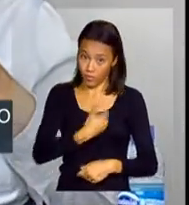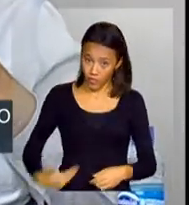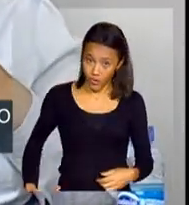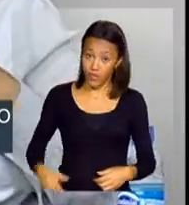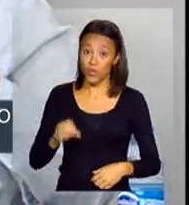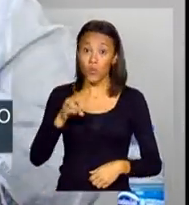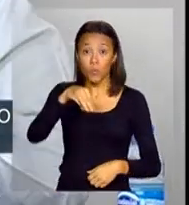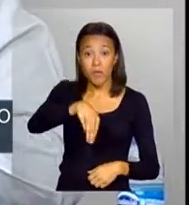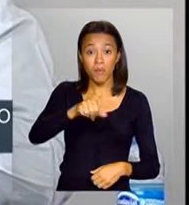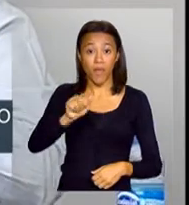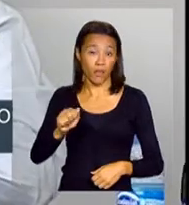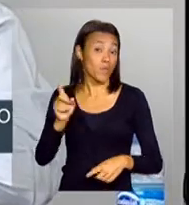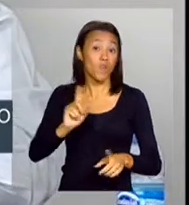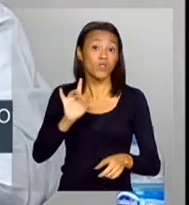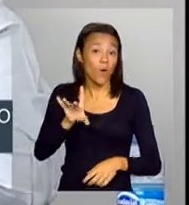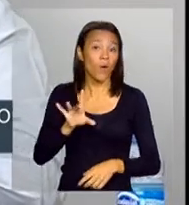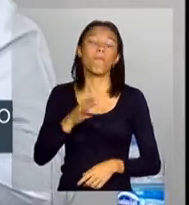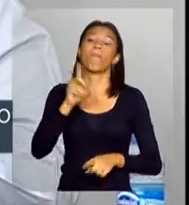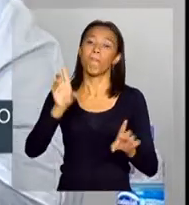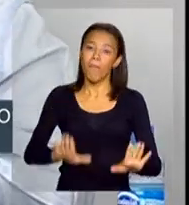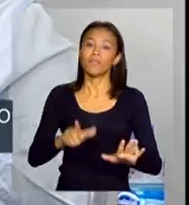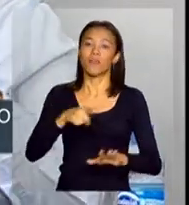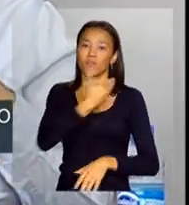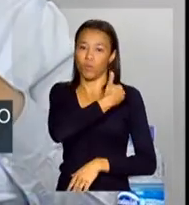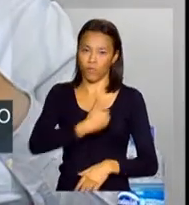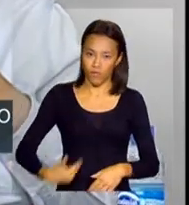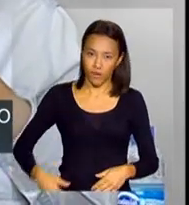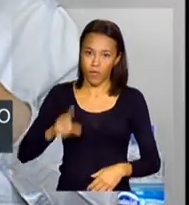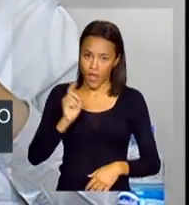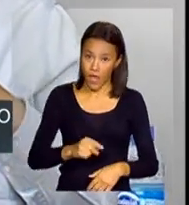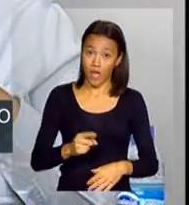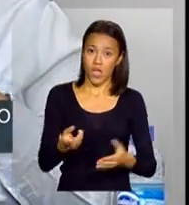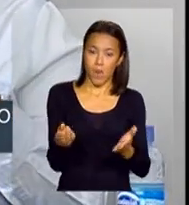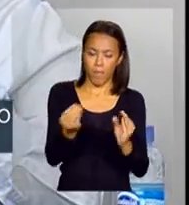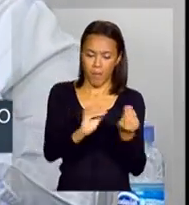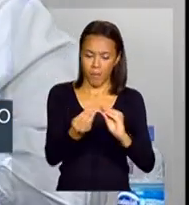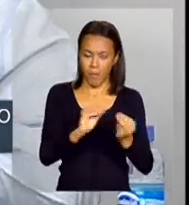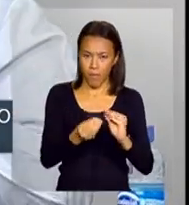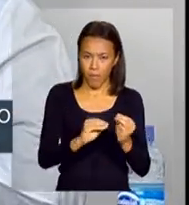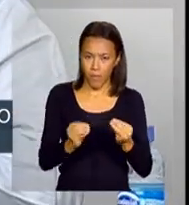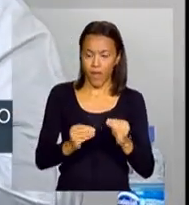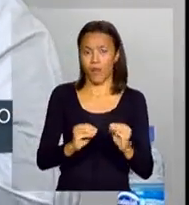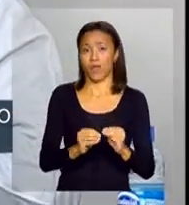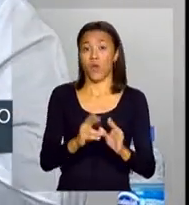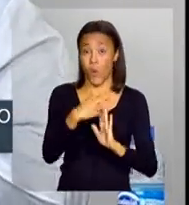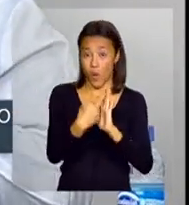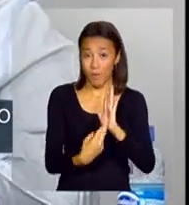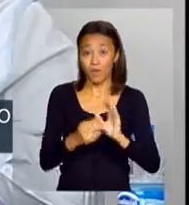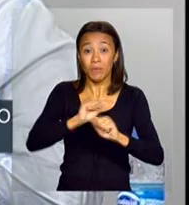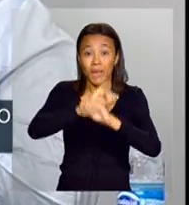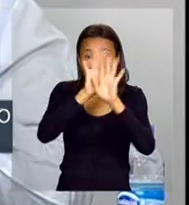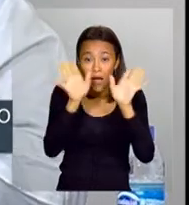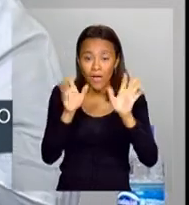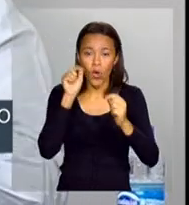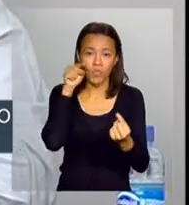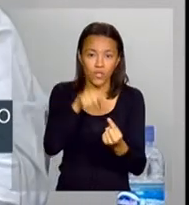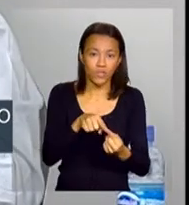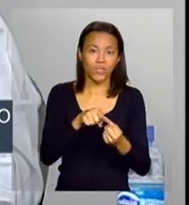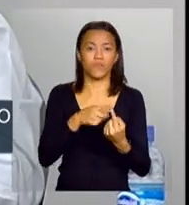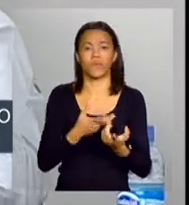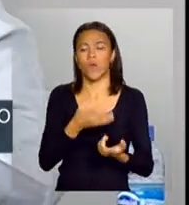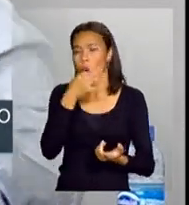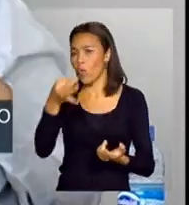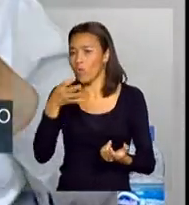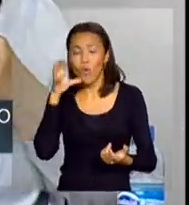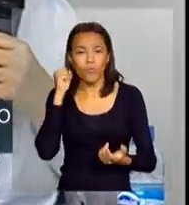do Meio Ambiente, é do governo, é construir um regulamento claro, objetivo, transparente, ouvidos o Ministério do Desenvolvimento